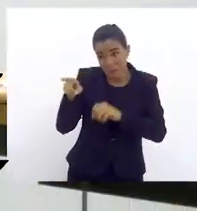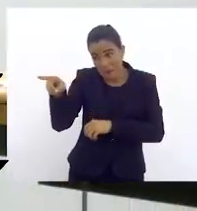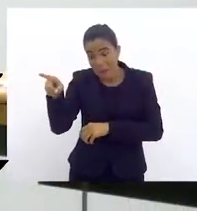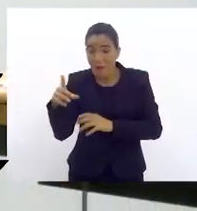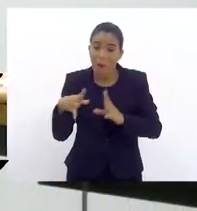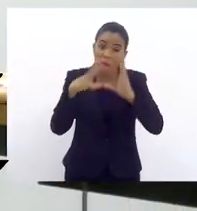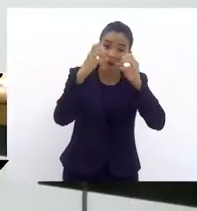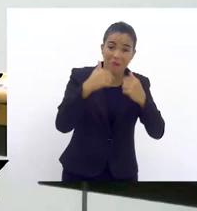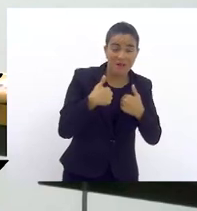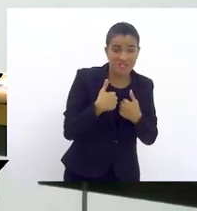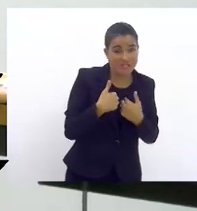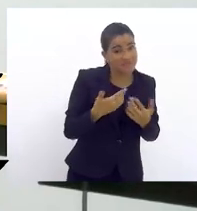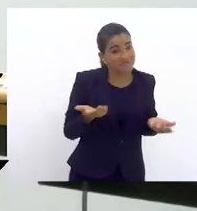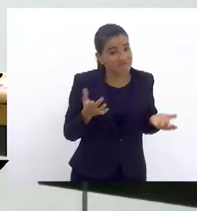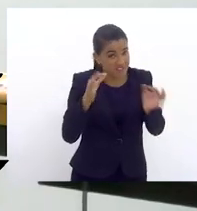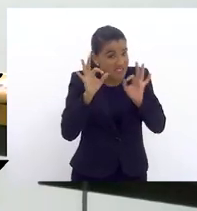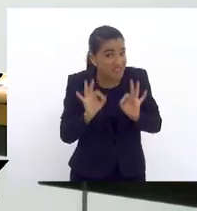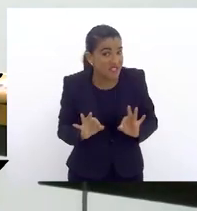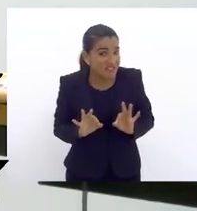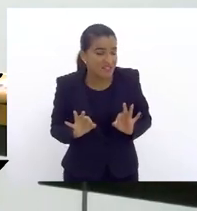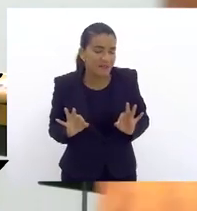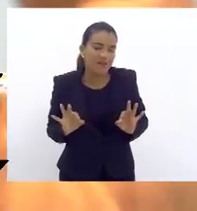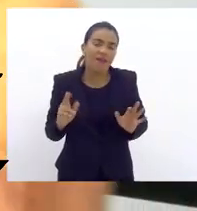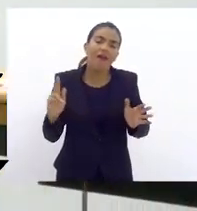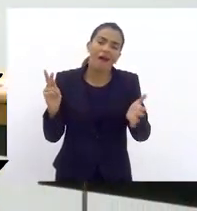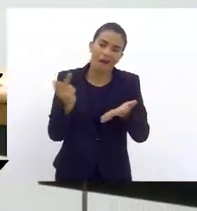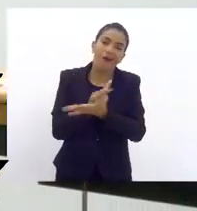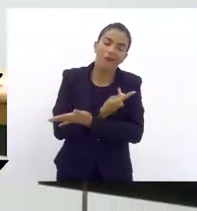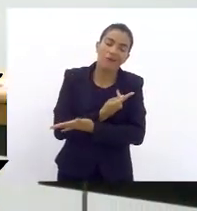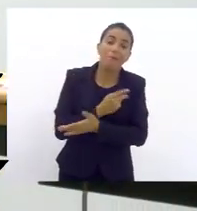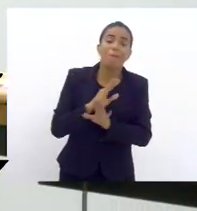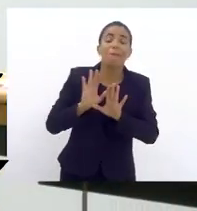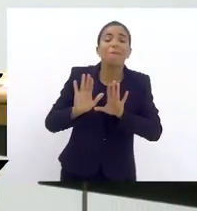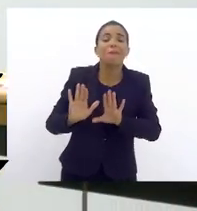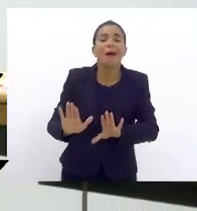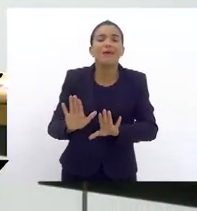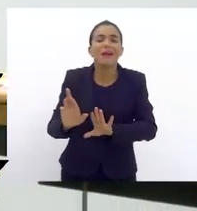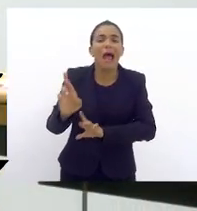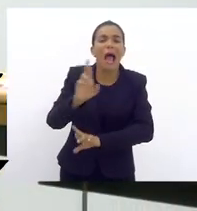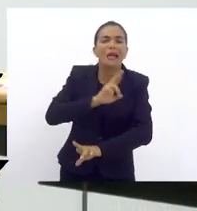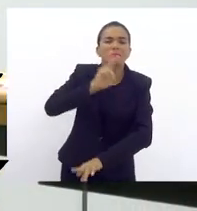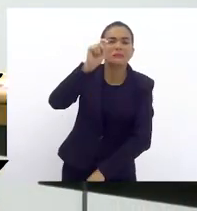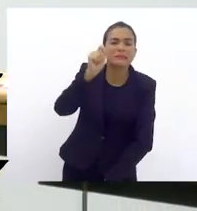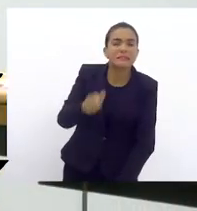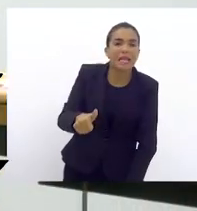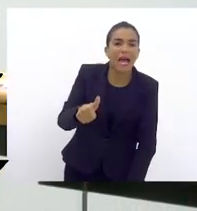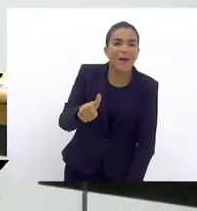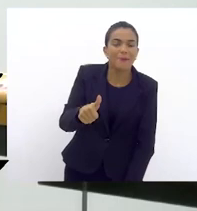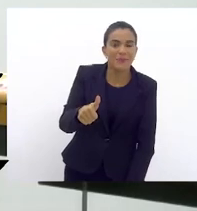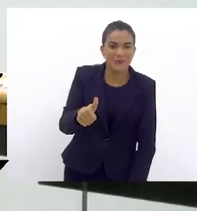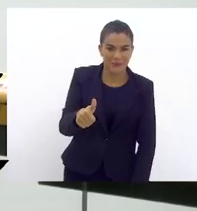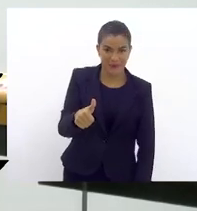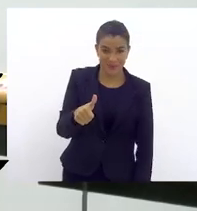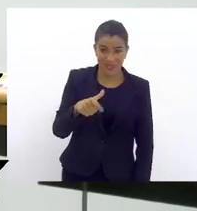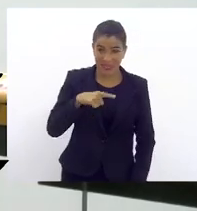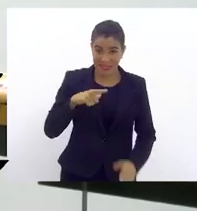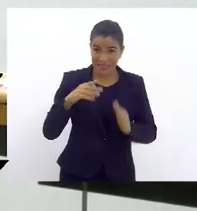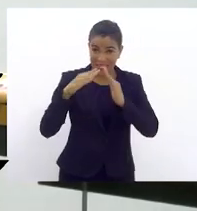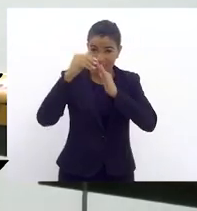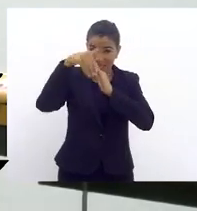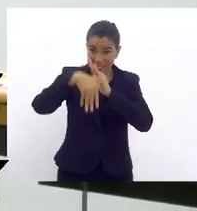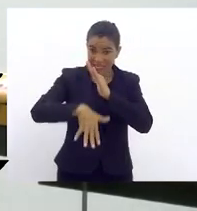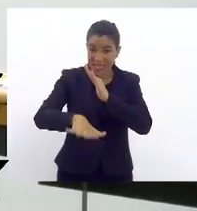vocês têm certeza disso enfim aconteceu porém a resposta veio rápido tem terreiro recebendo